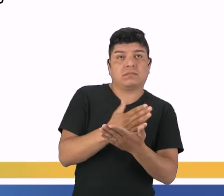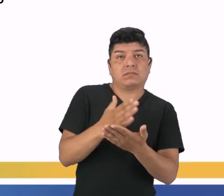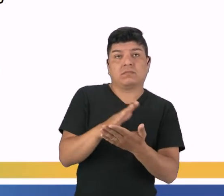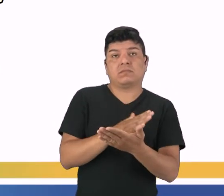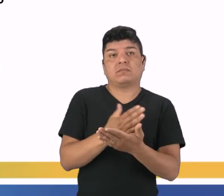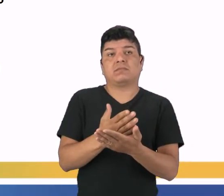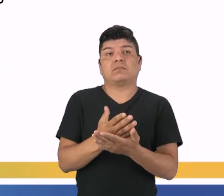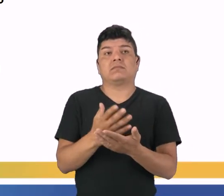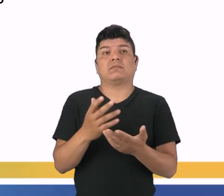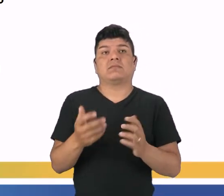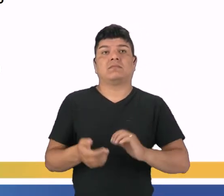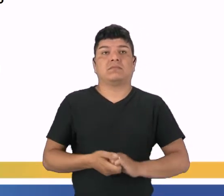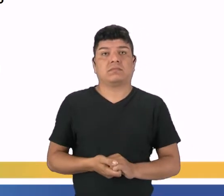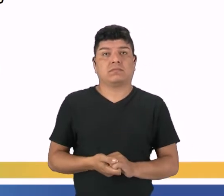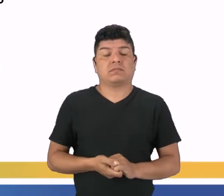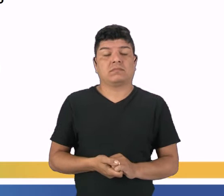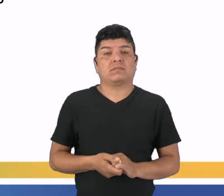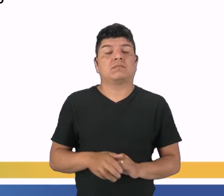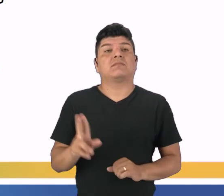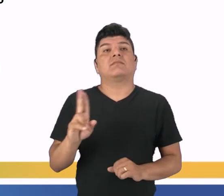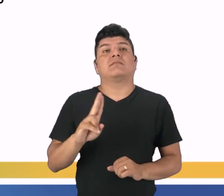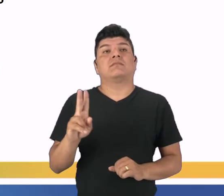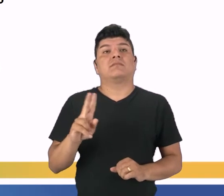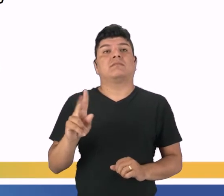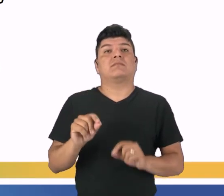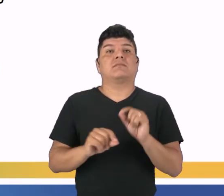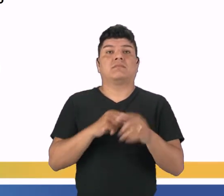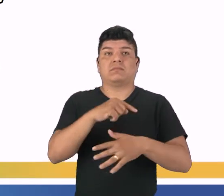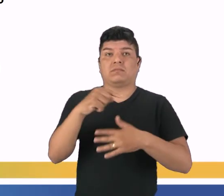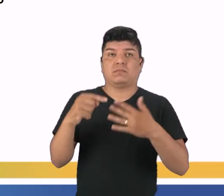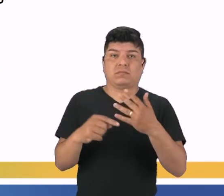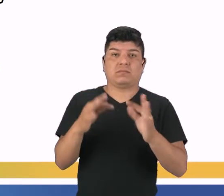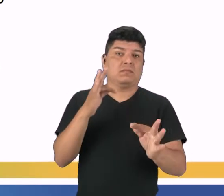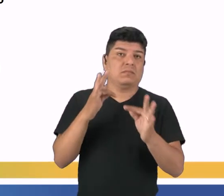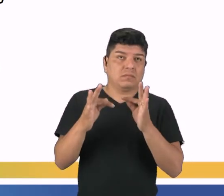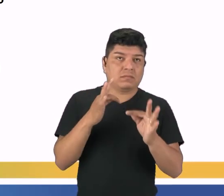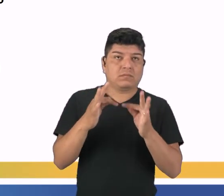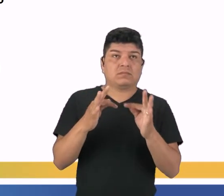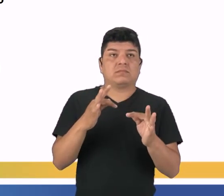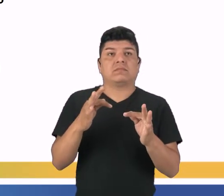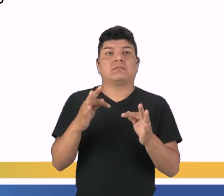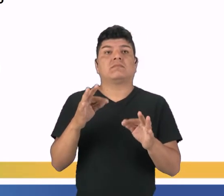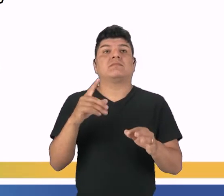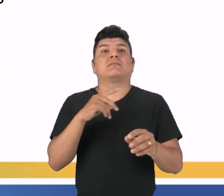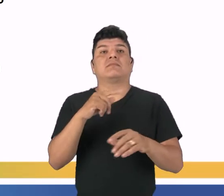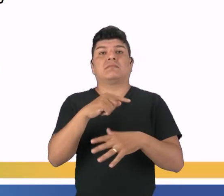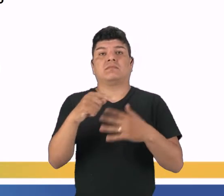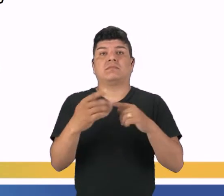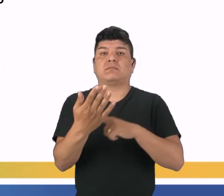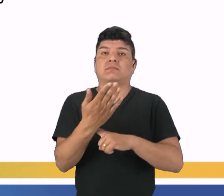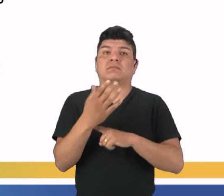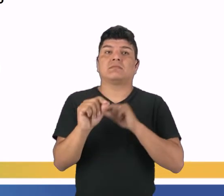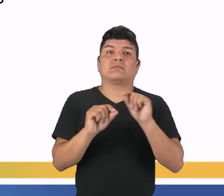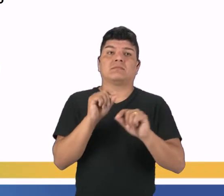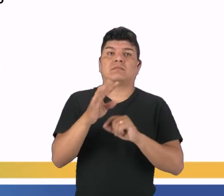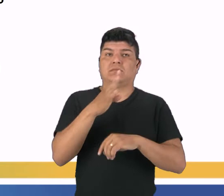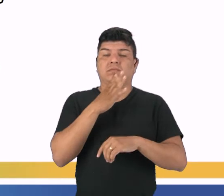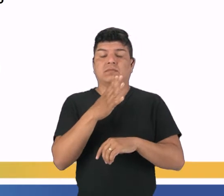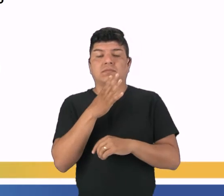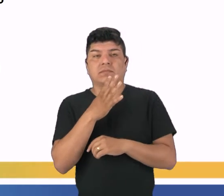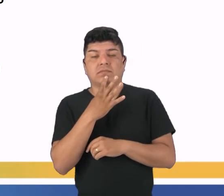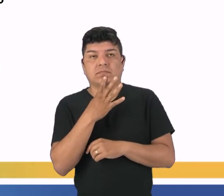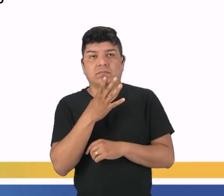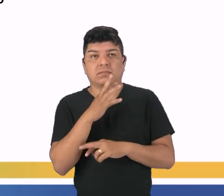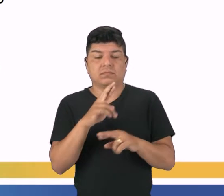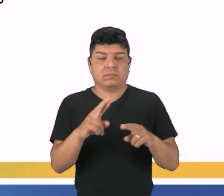das quais são chamadas de propriedades físicas. Essas propriedades nos ajudam a